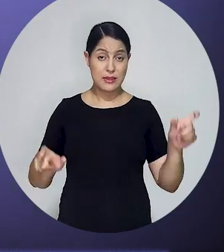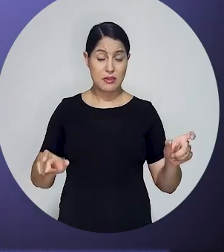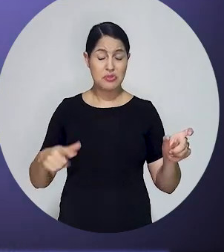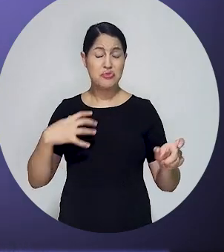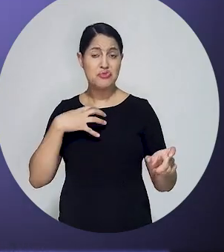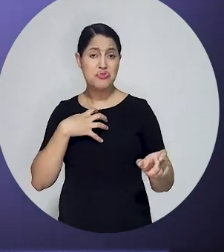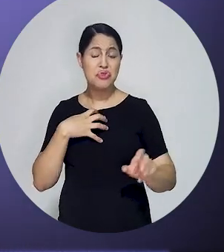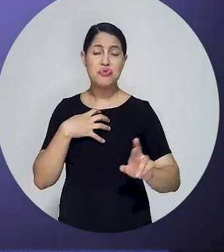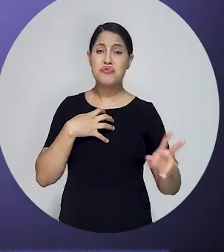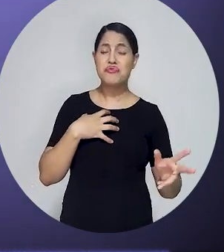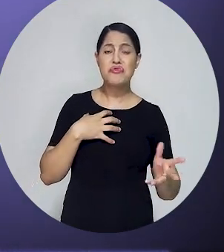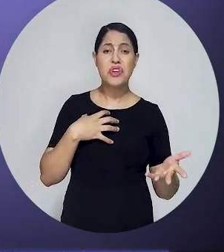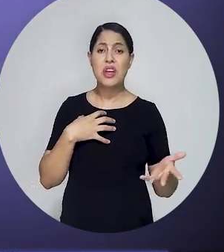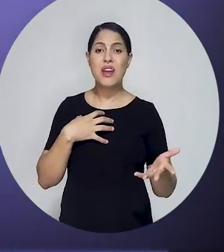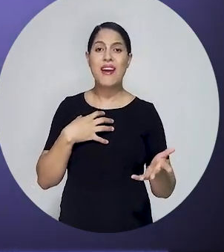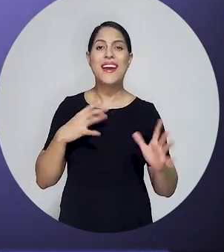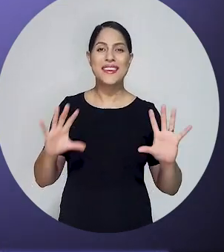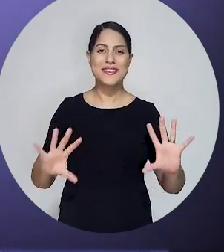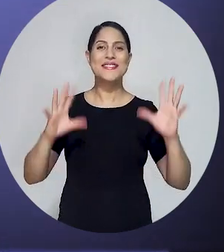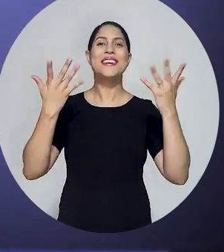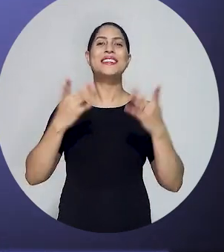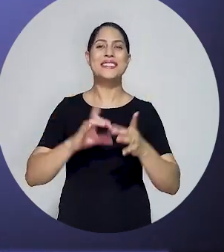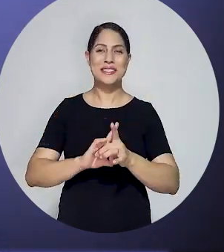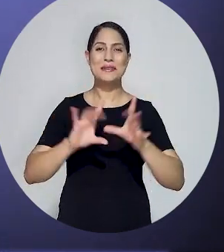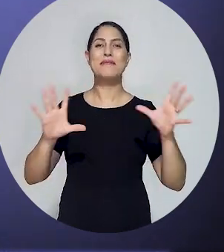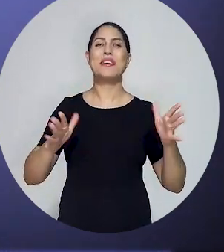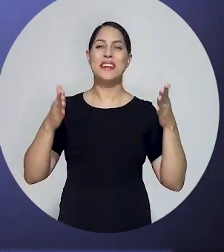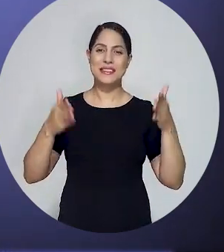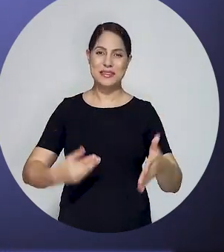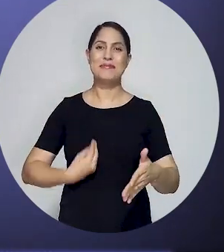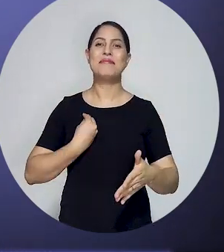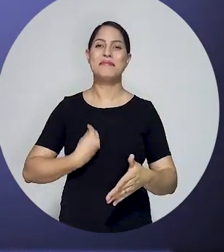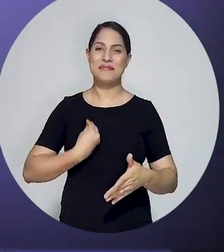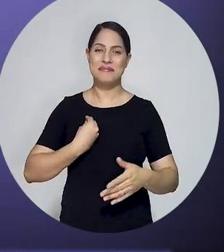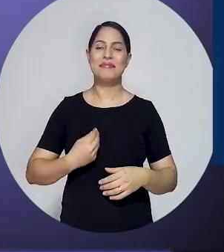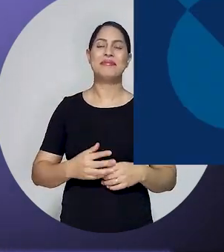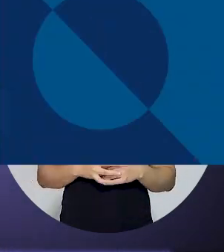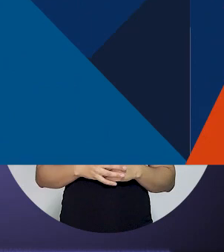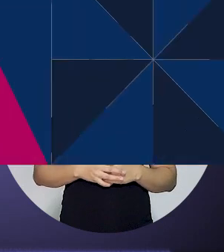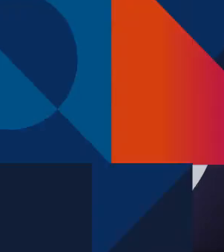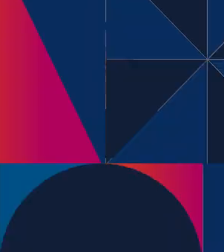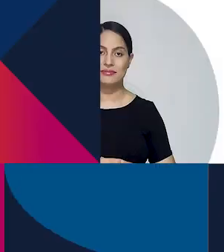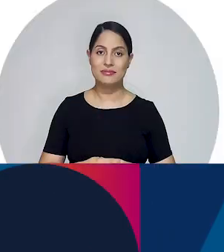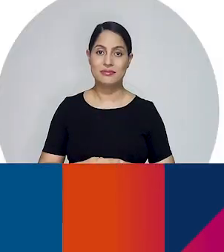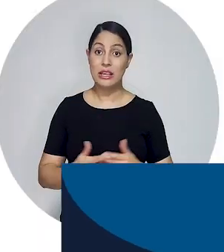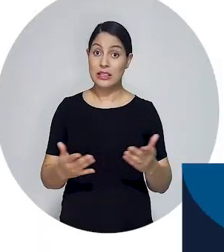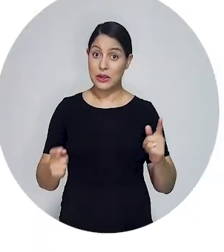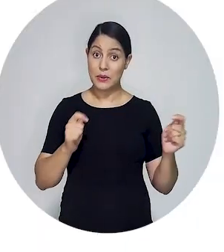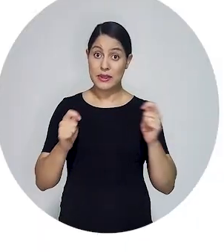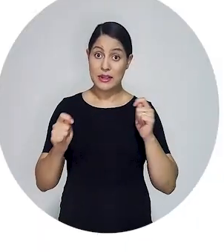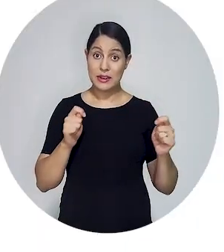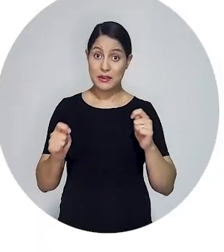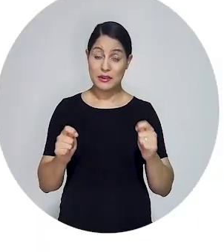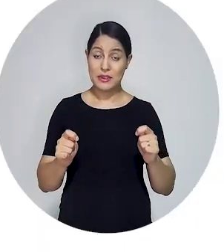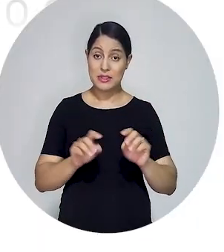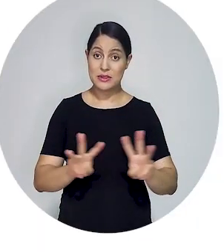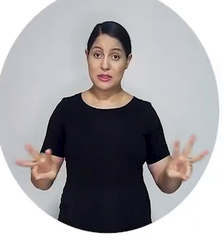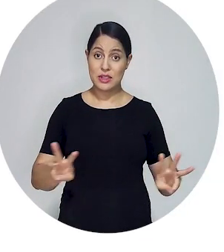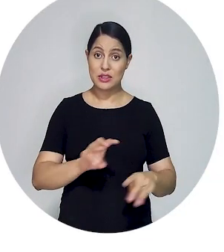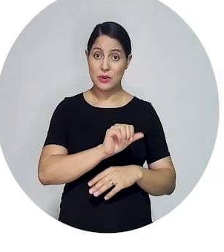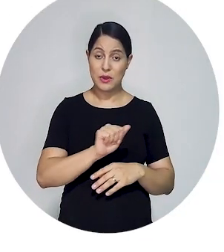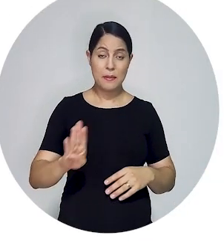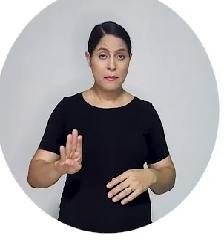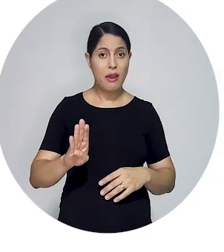uma forma ou outra, participaram dessa grande festa da democracia. Em entrevista ao site da